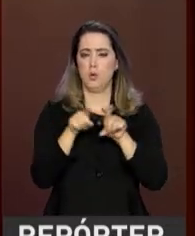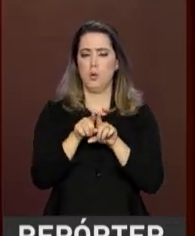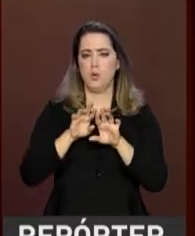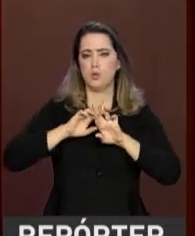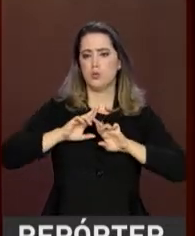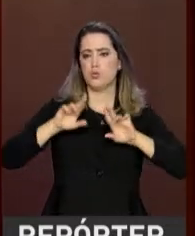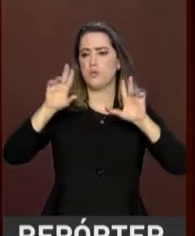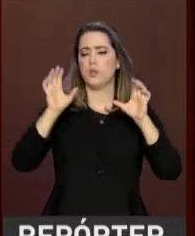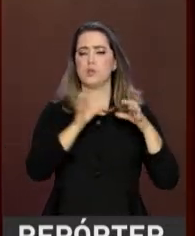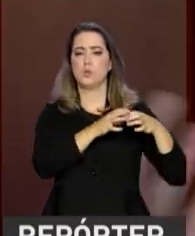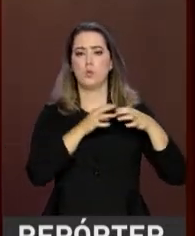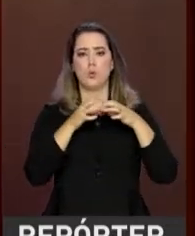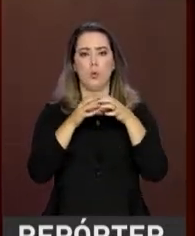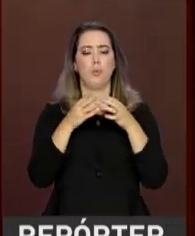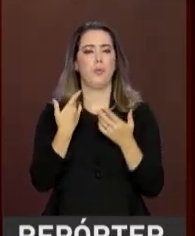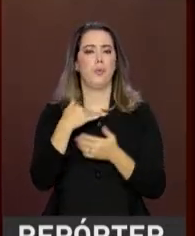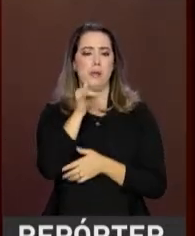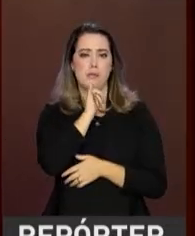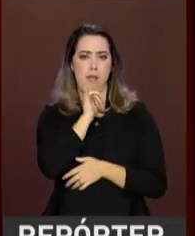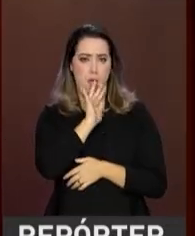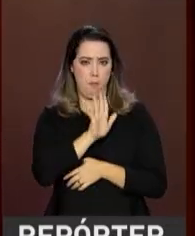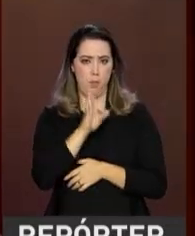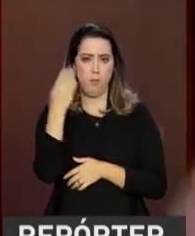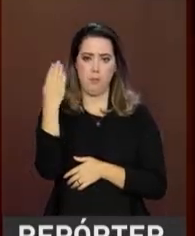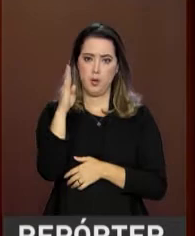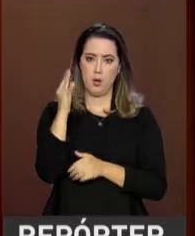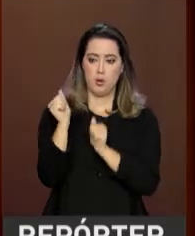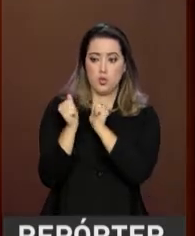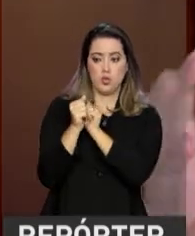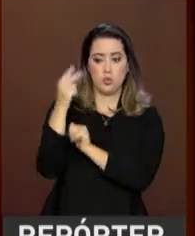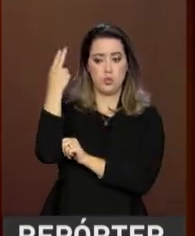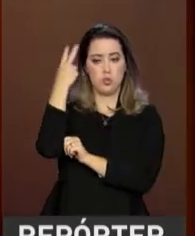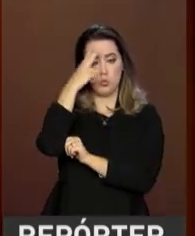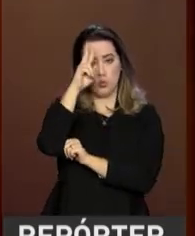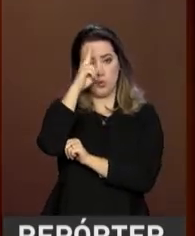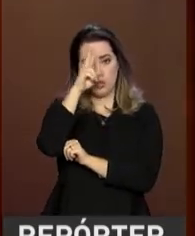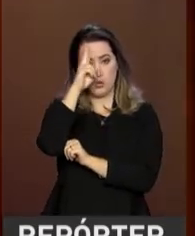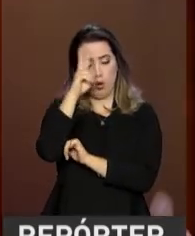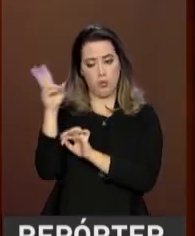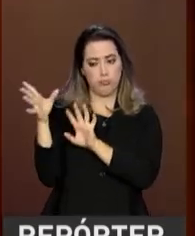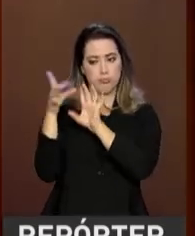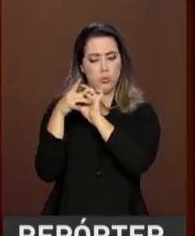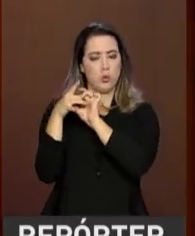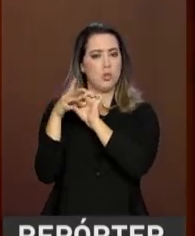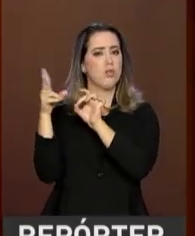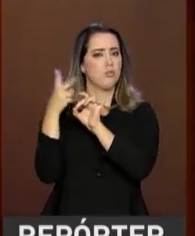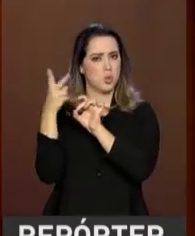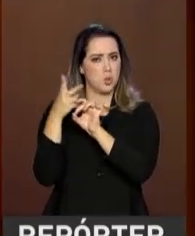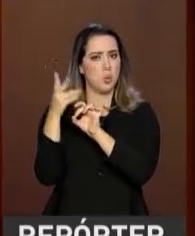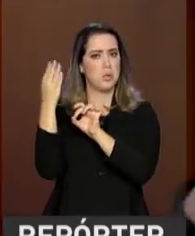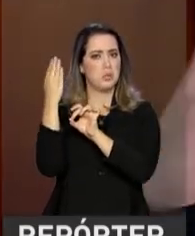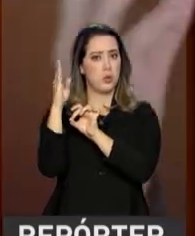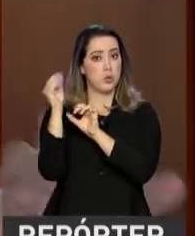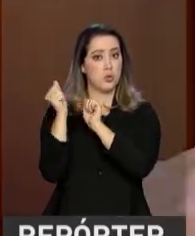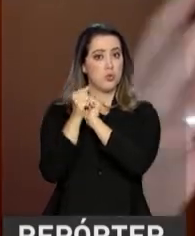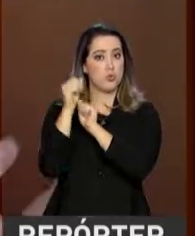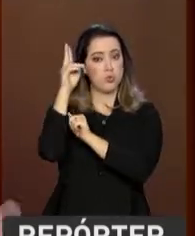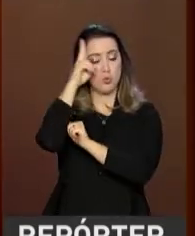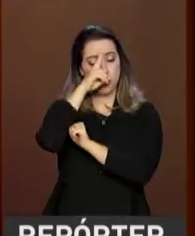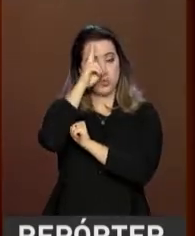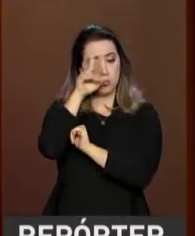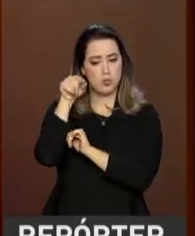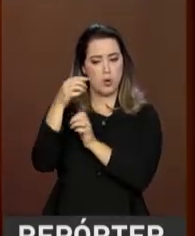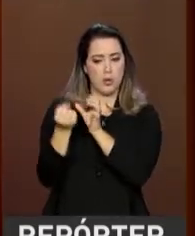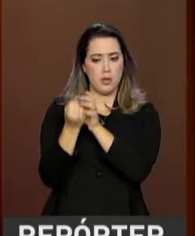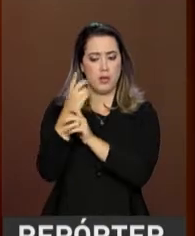elogia e seu a história eles criavam uma disciplina universo de 2 essas duas áreas e aí todos os professores